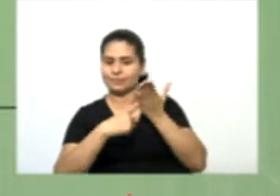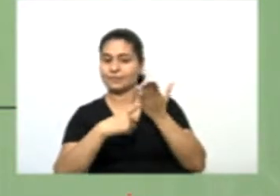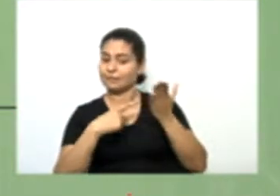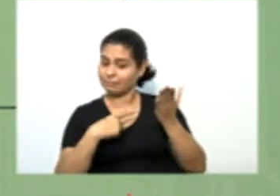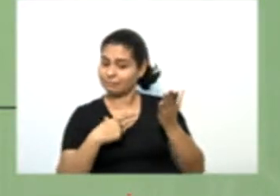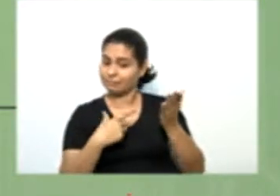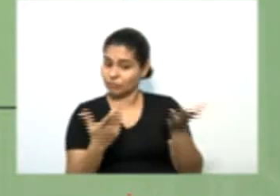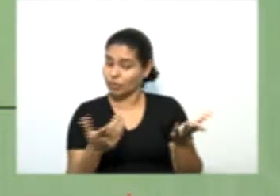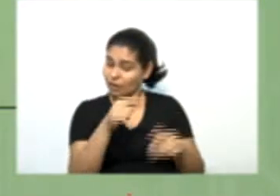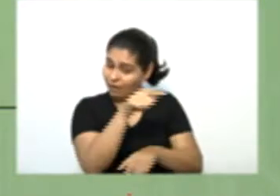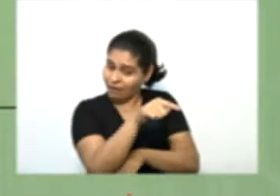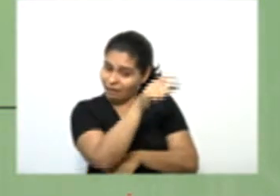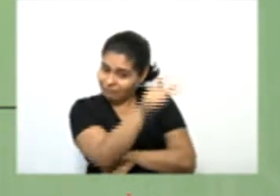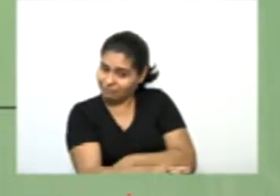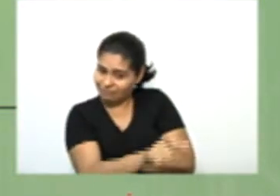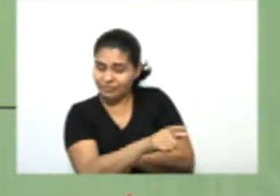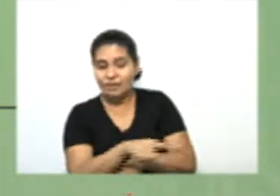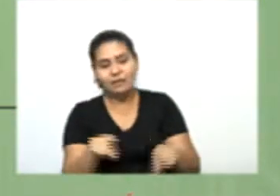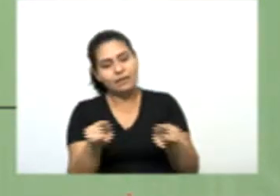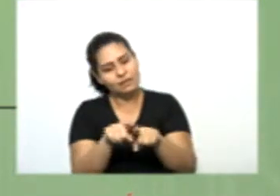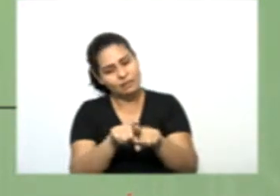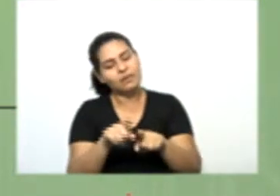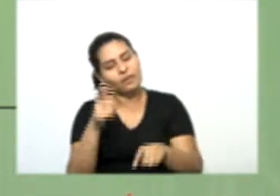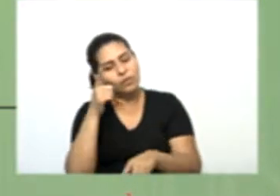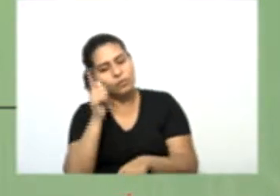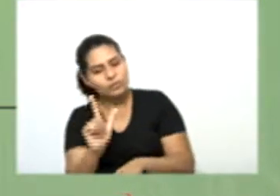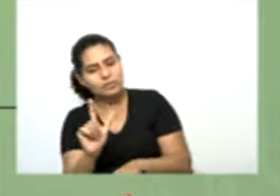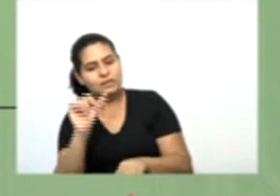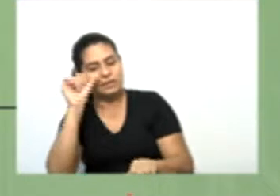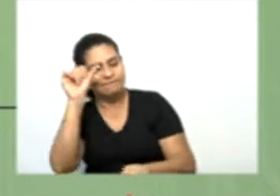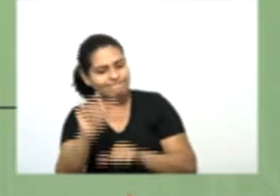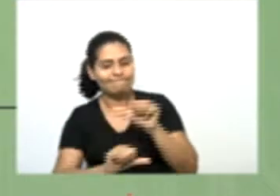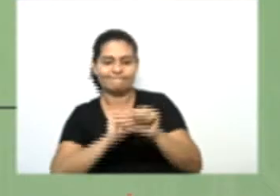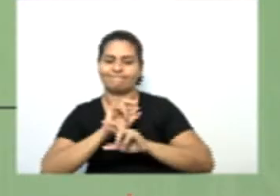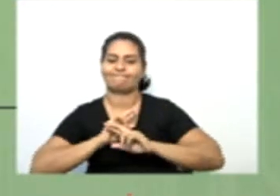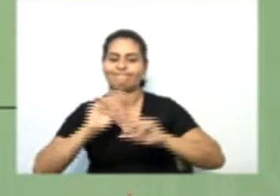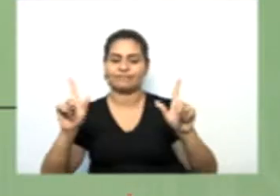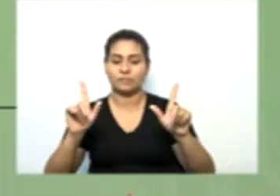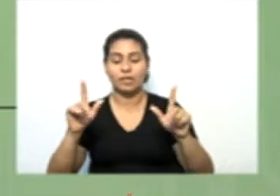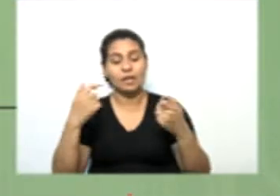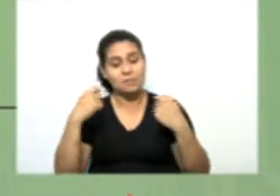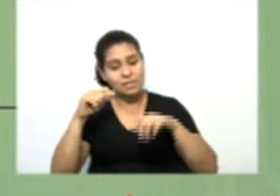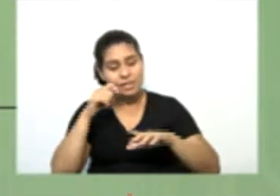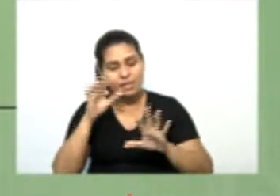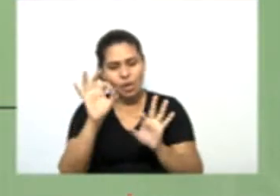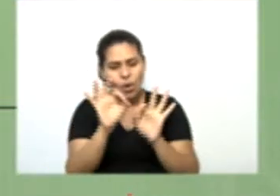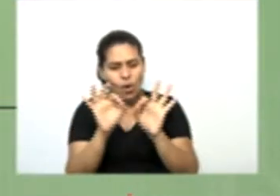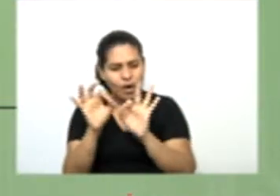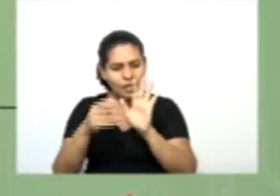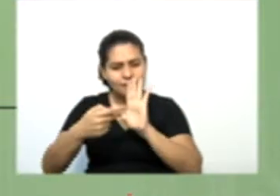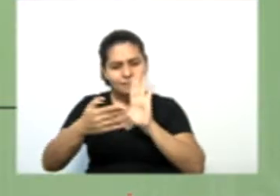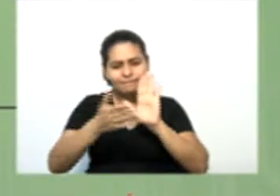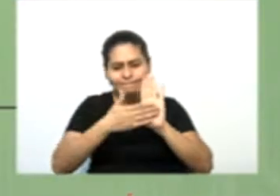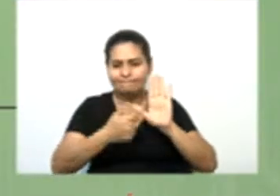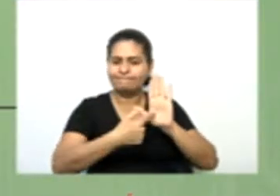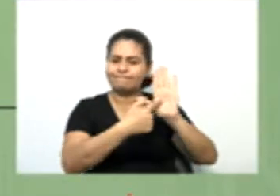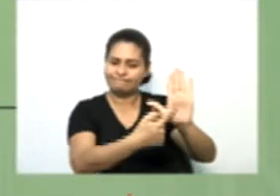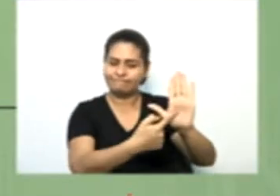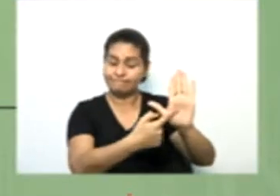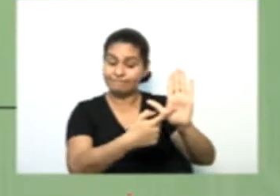interlocutor, não é? No caso ele, isso fará uma grande diferença na negociação. Construa argumentos sobre esse